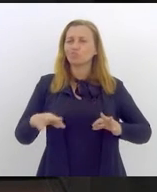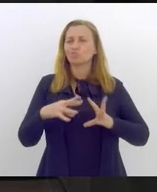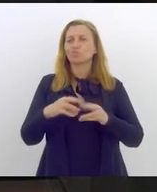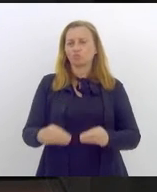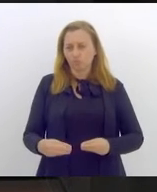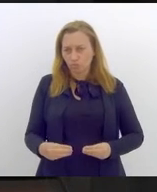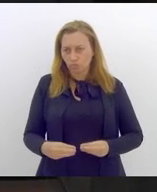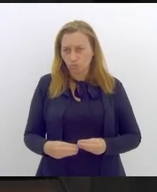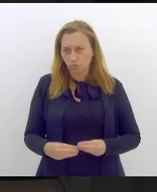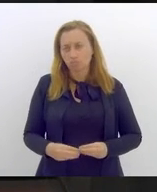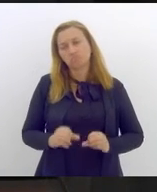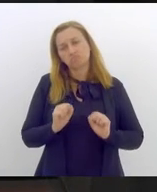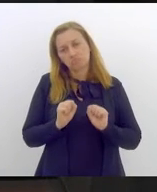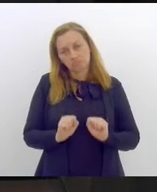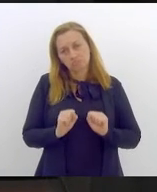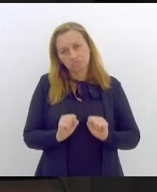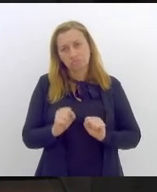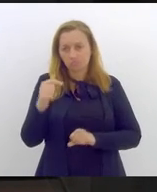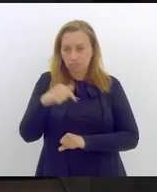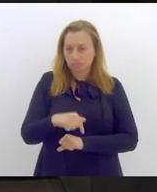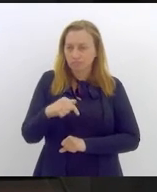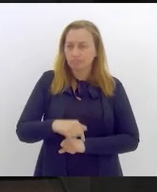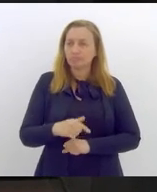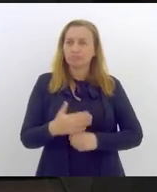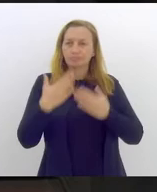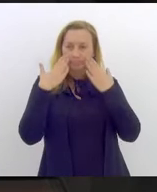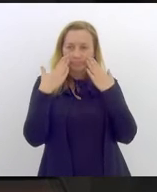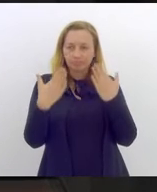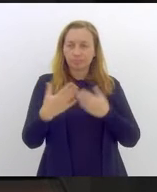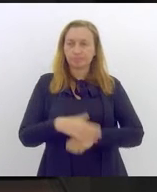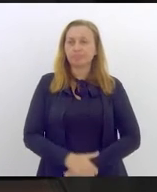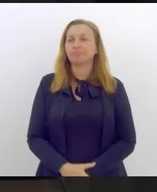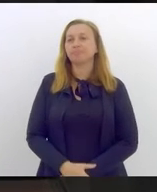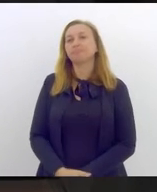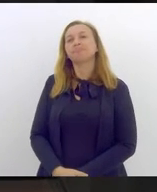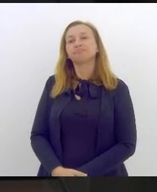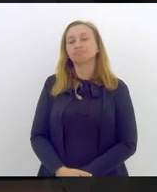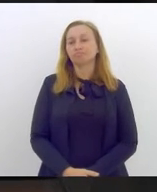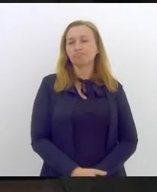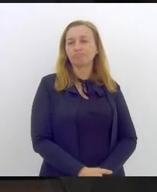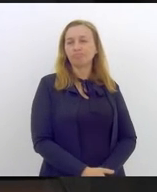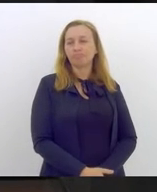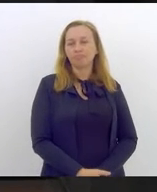que poderíamos aqui colocar